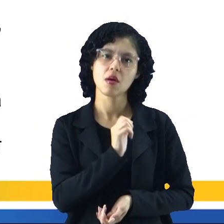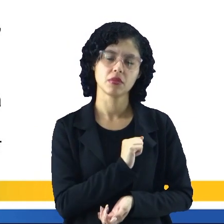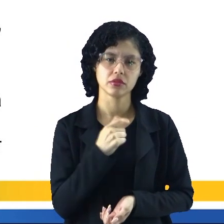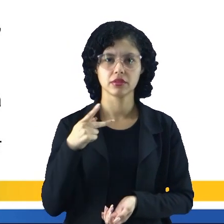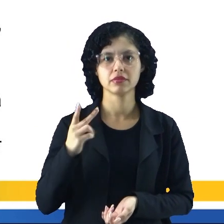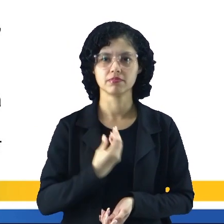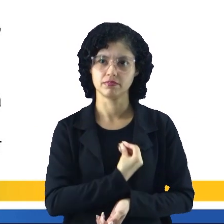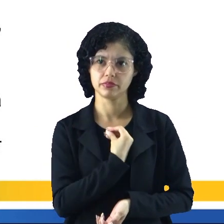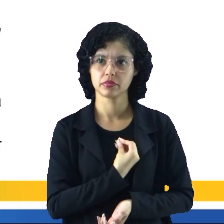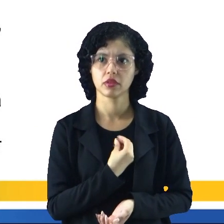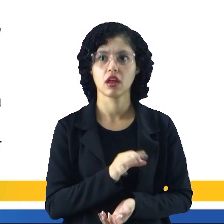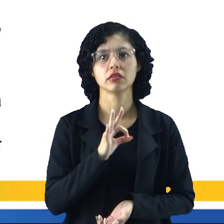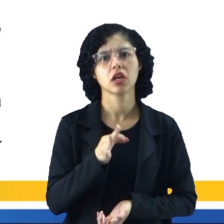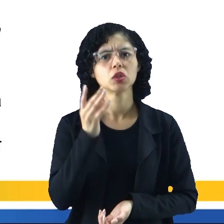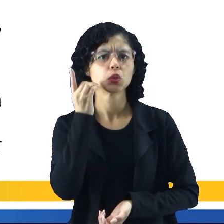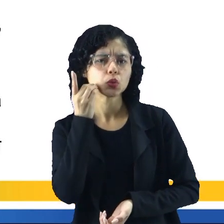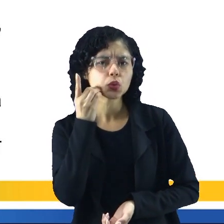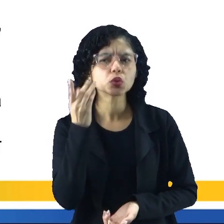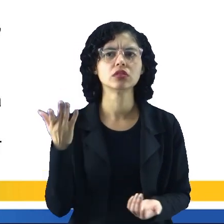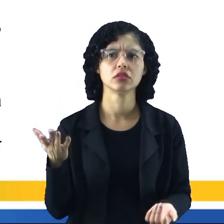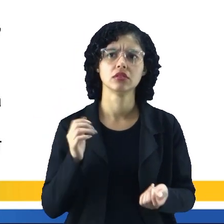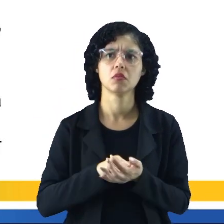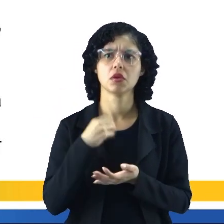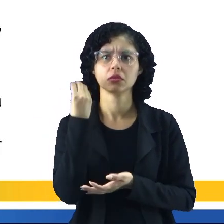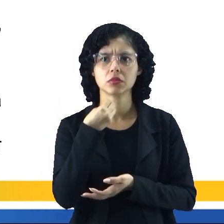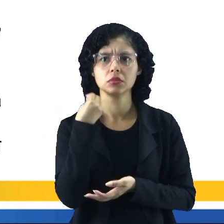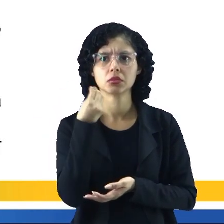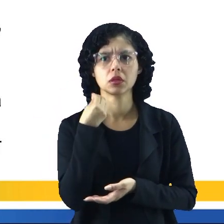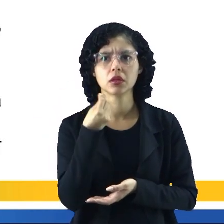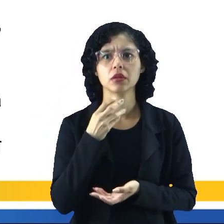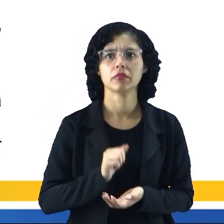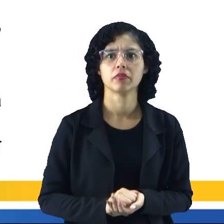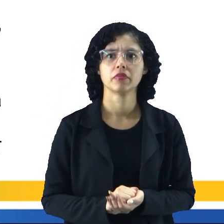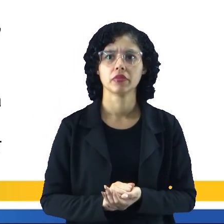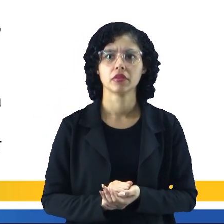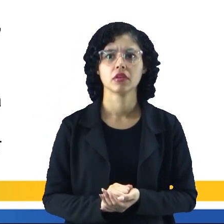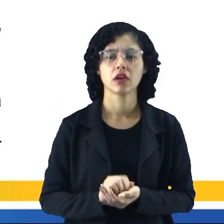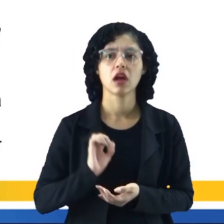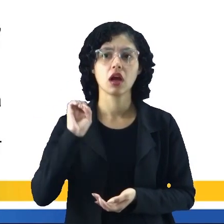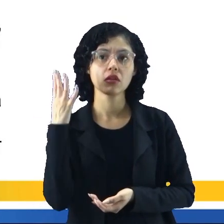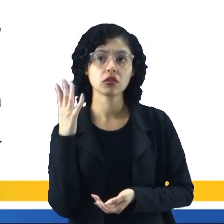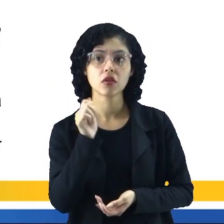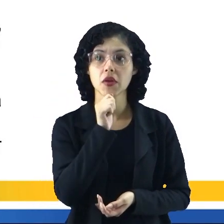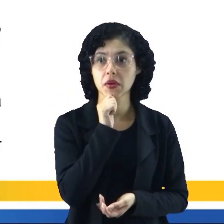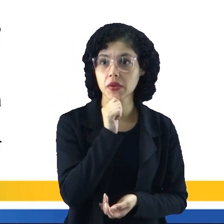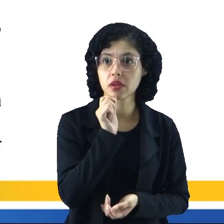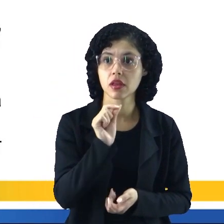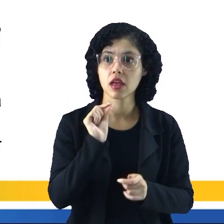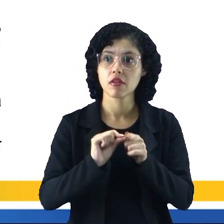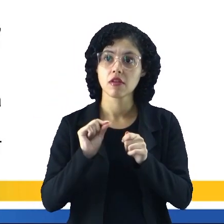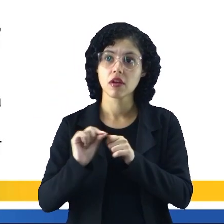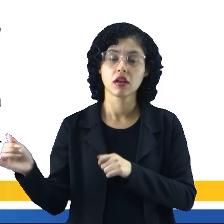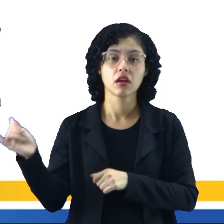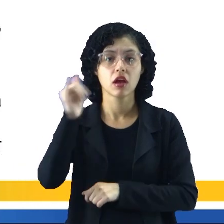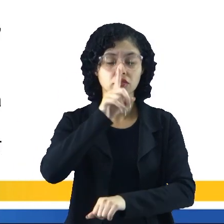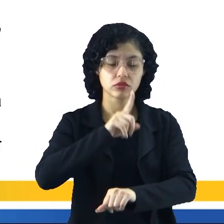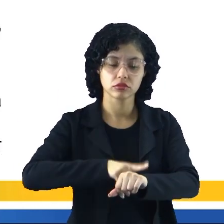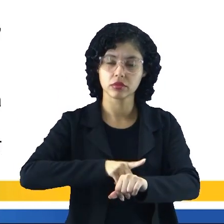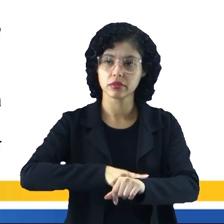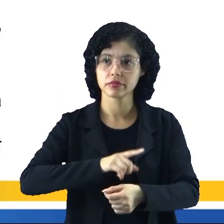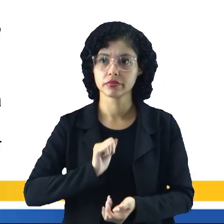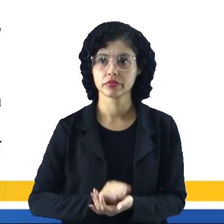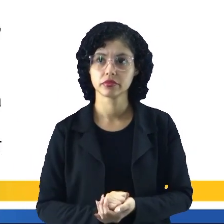certo dia uma experiência com um de seus inventos permite que ele faça uma viagem no